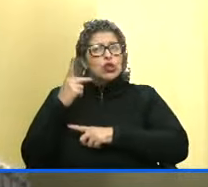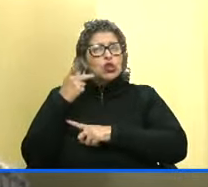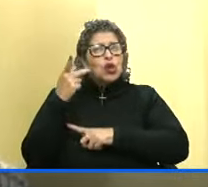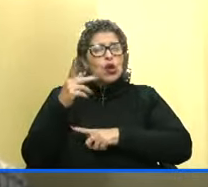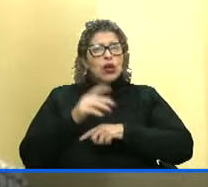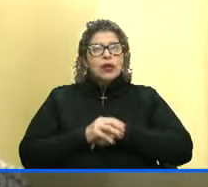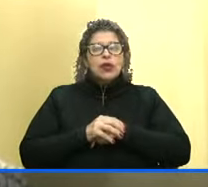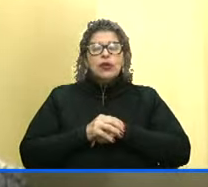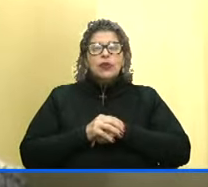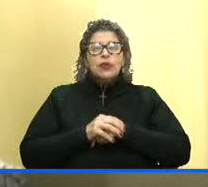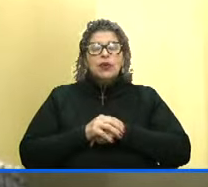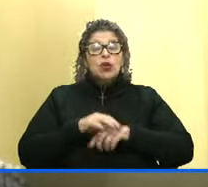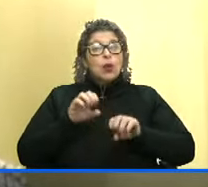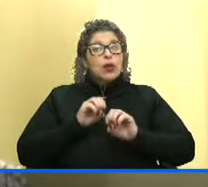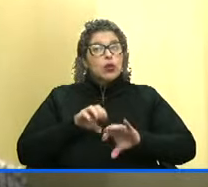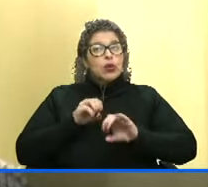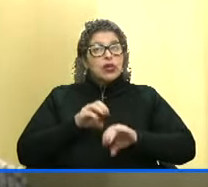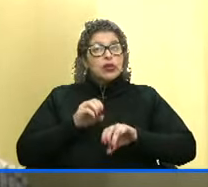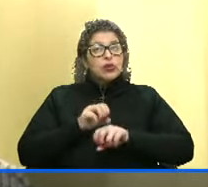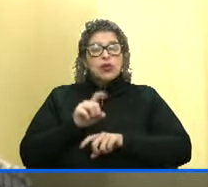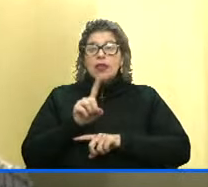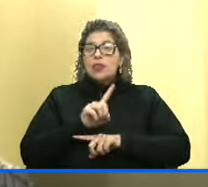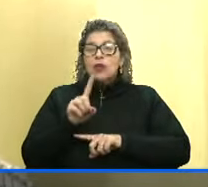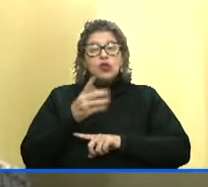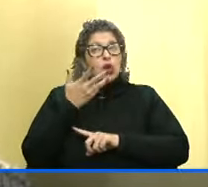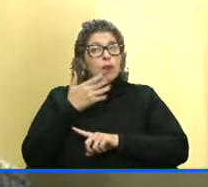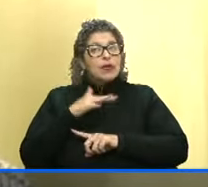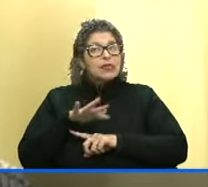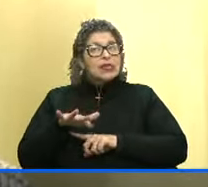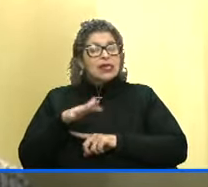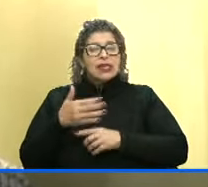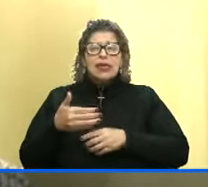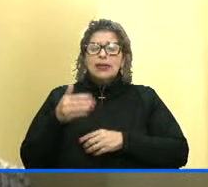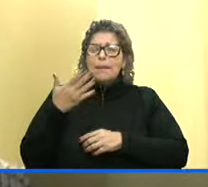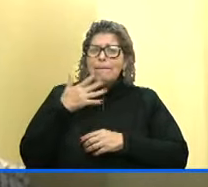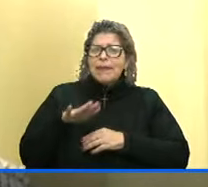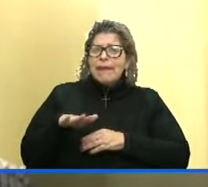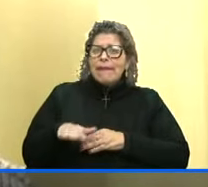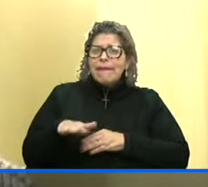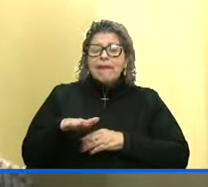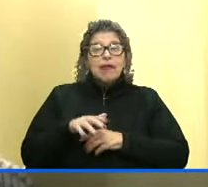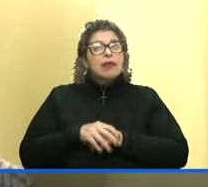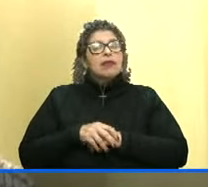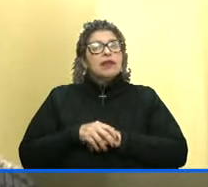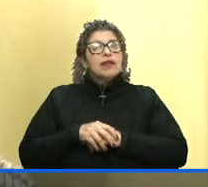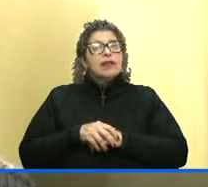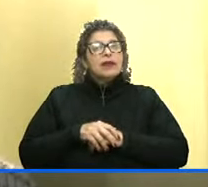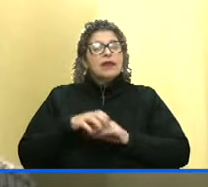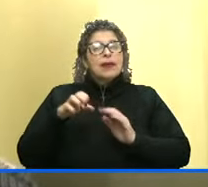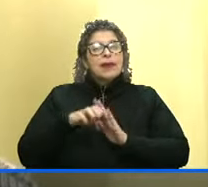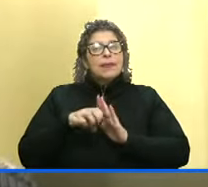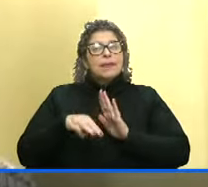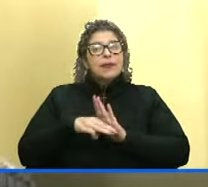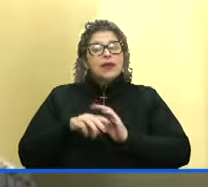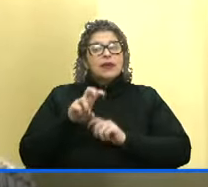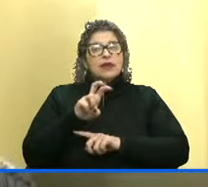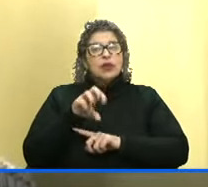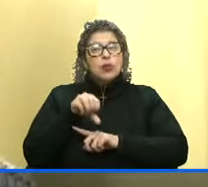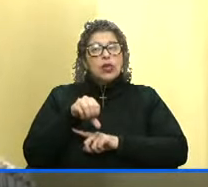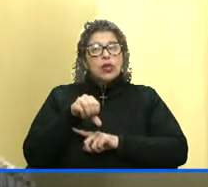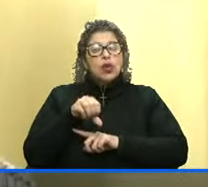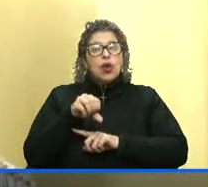todo, não só a questão das nossas crianças pequenas. A própria Emenda 59,